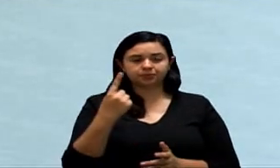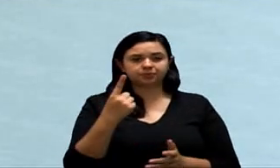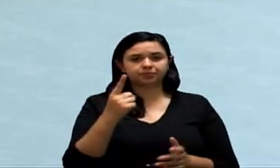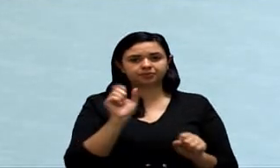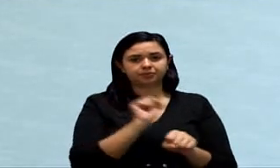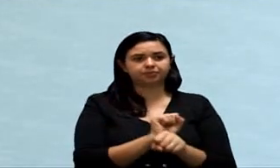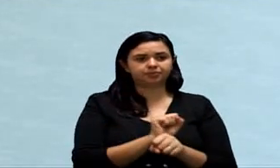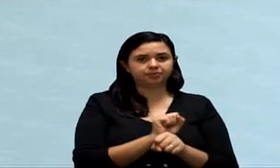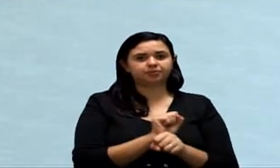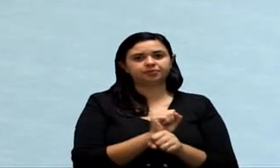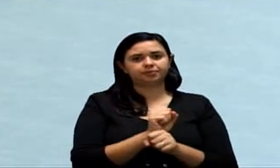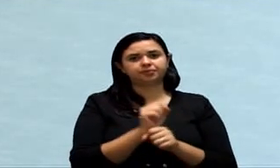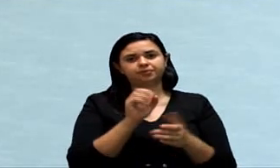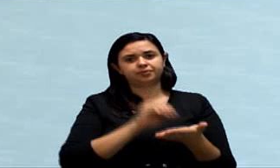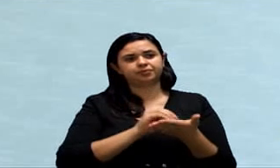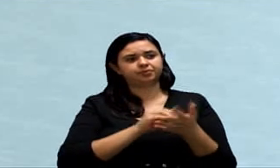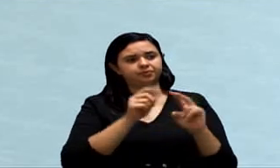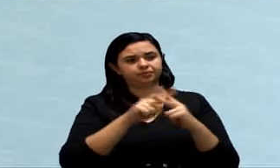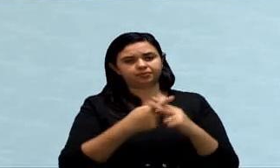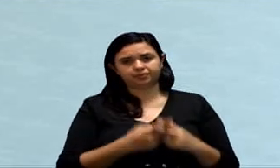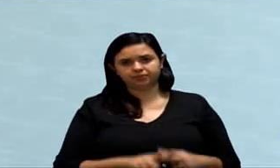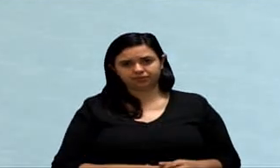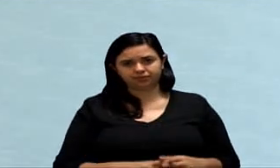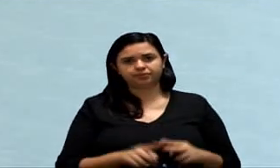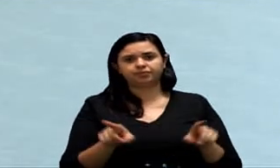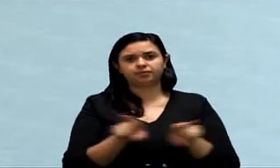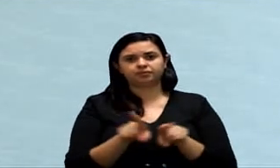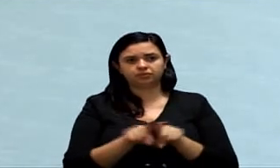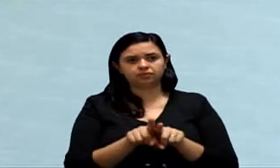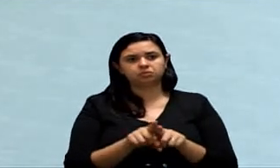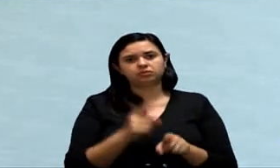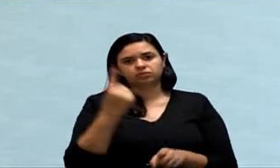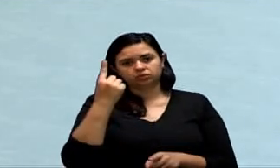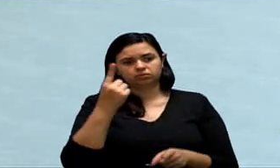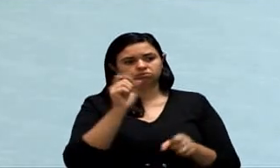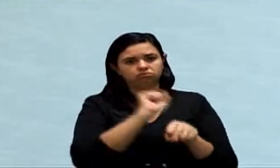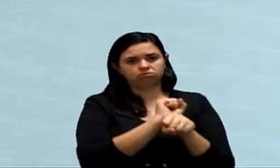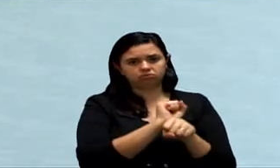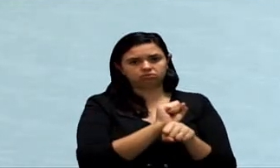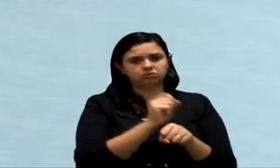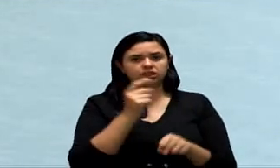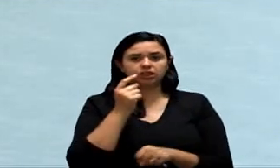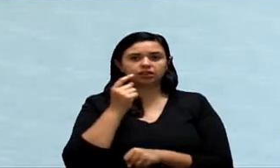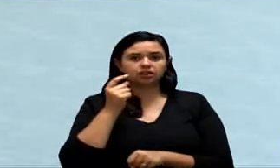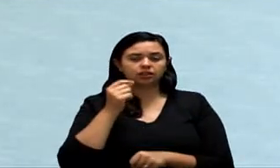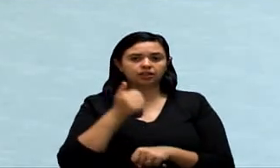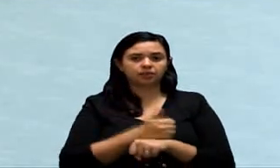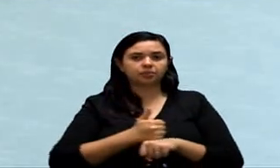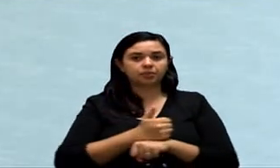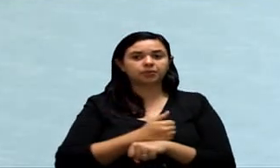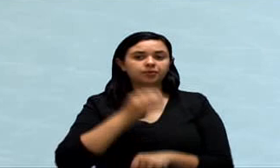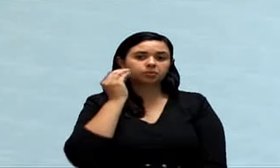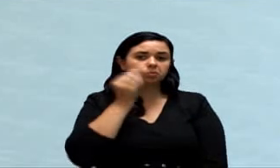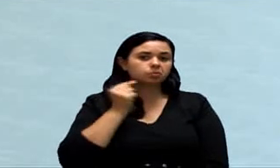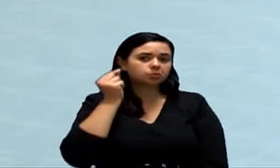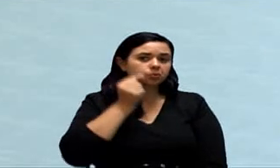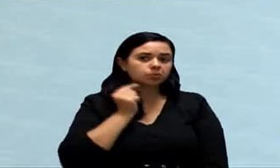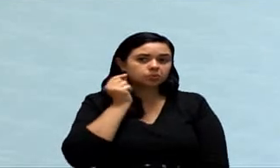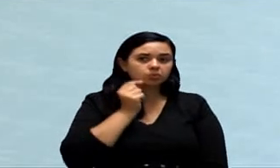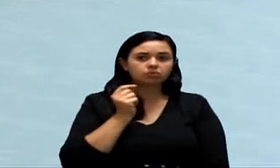manutenção mecânica e uma parada por falta de profissional dentista. Ou seja, tem duas